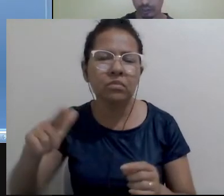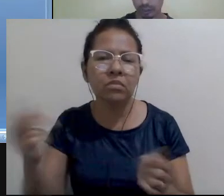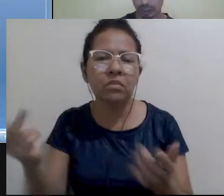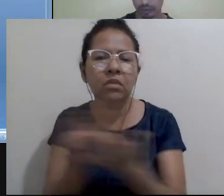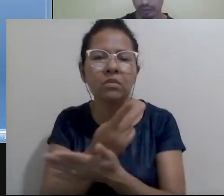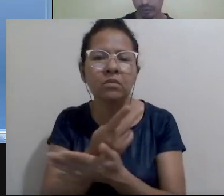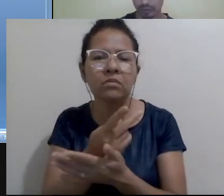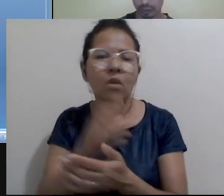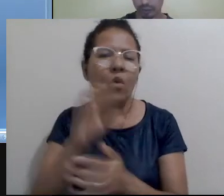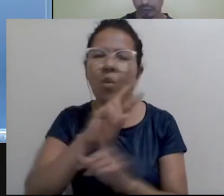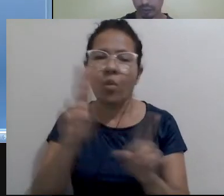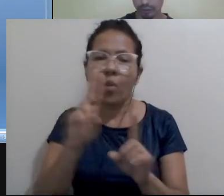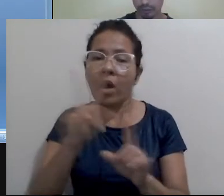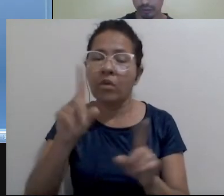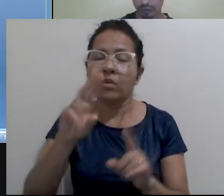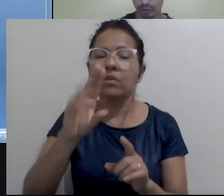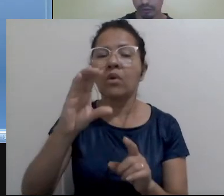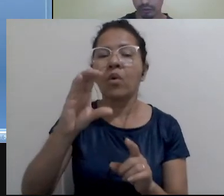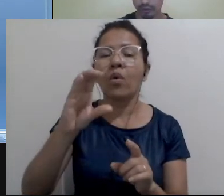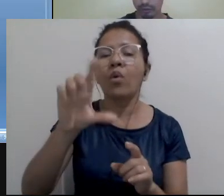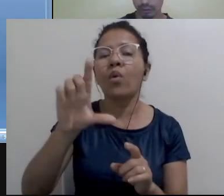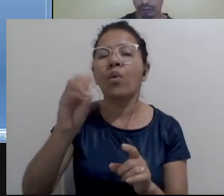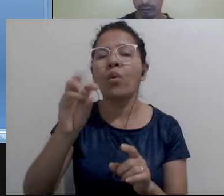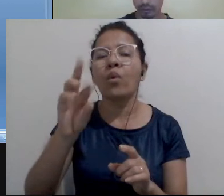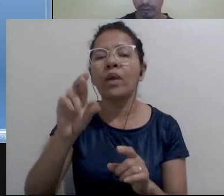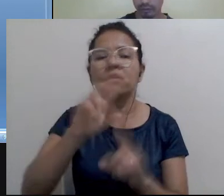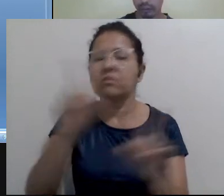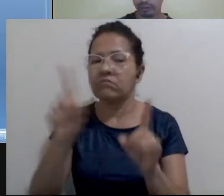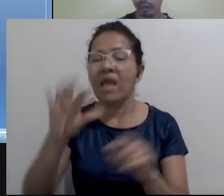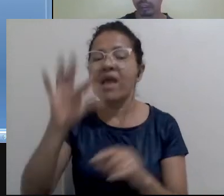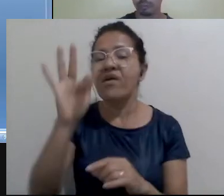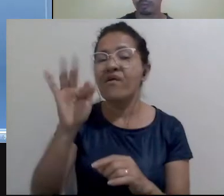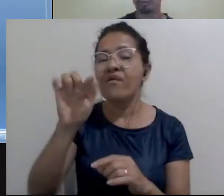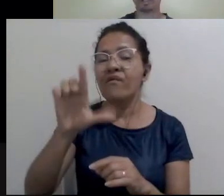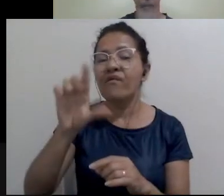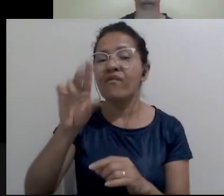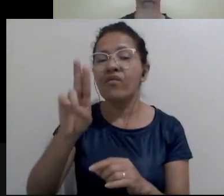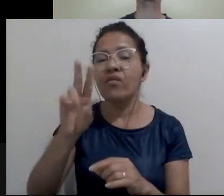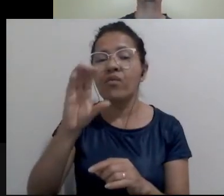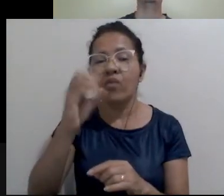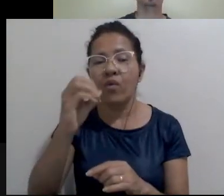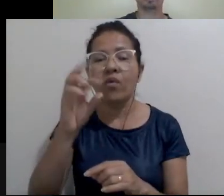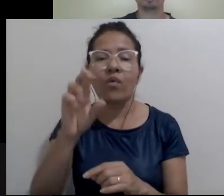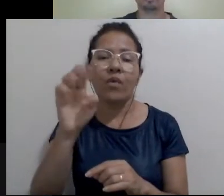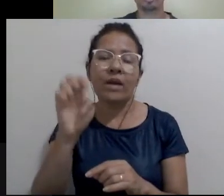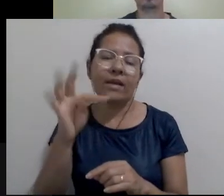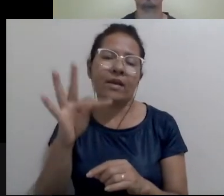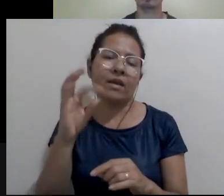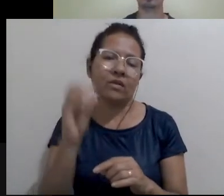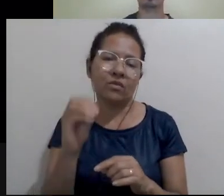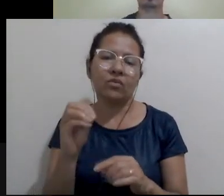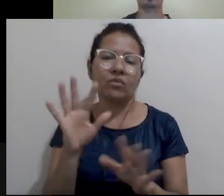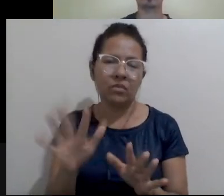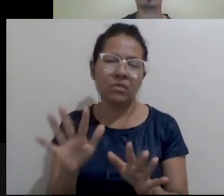cloreto, tá bem? É fluoreto. Só apenas consertando esse errinho. Provavelmente esse Ctrl+C, Ctrl+V, na hora que eu